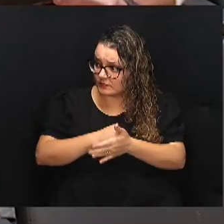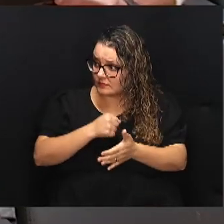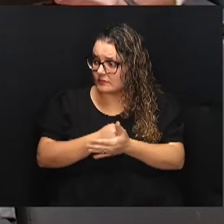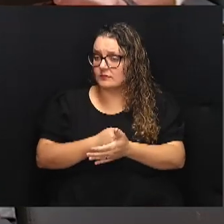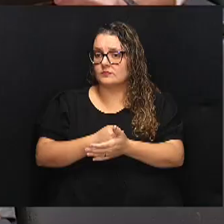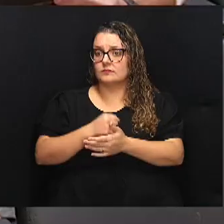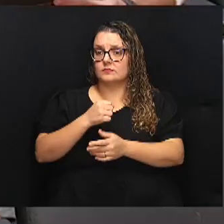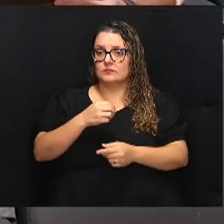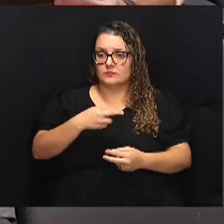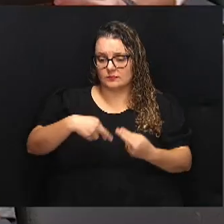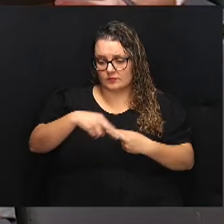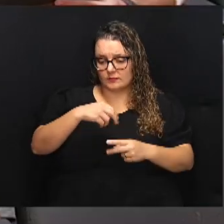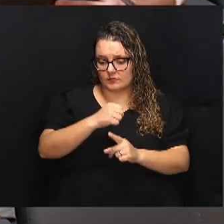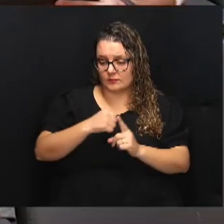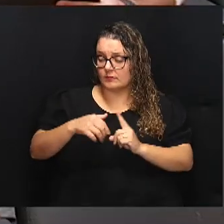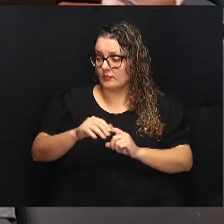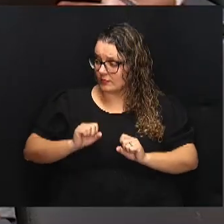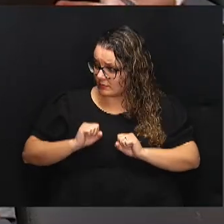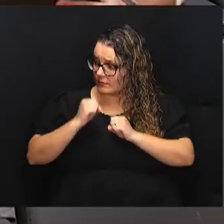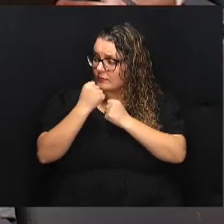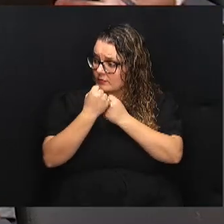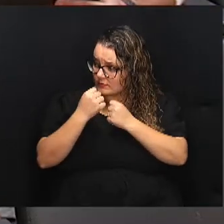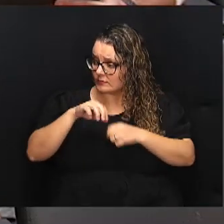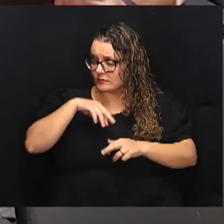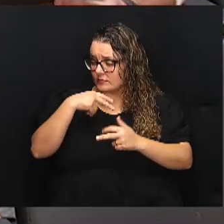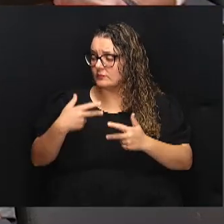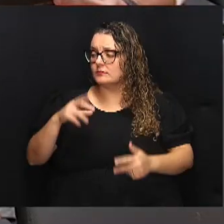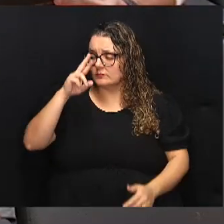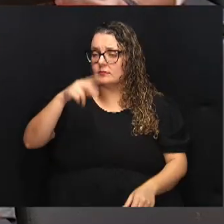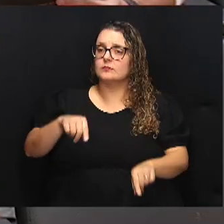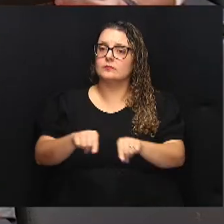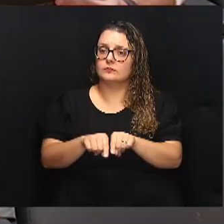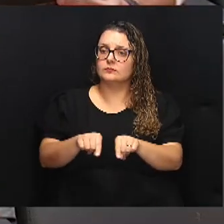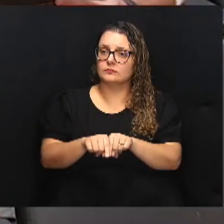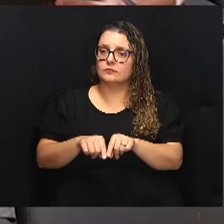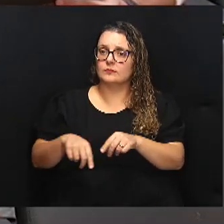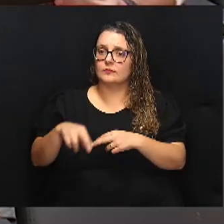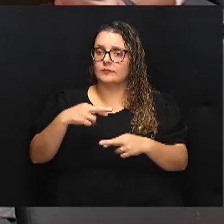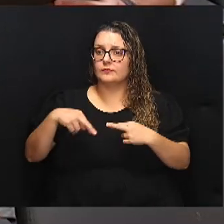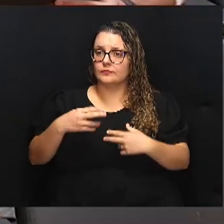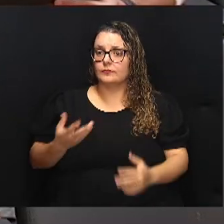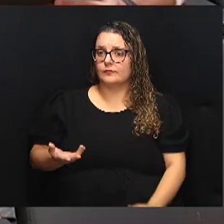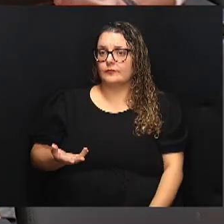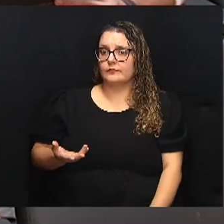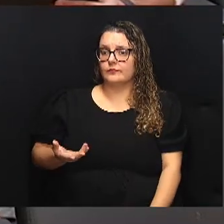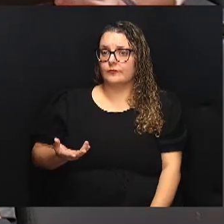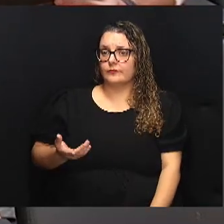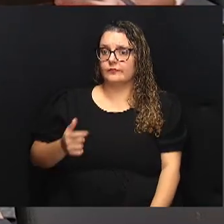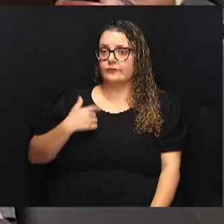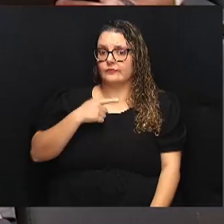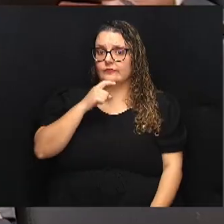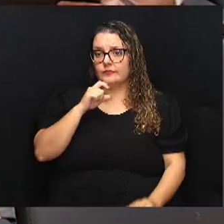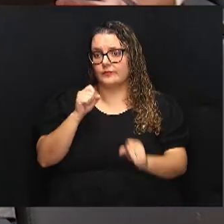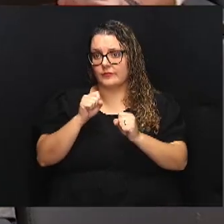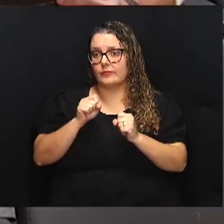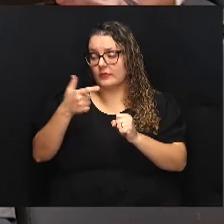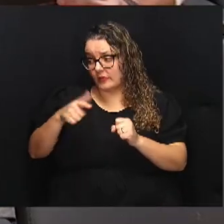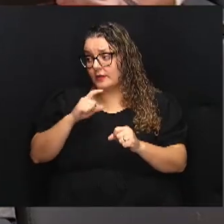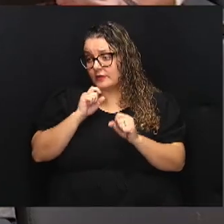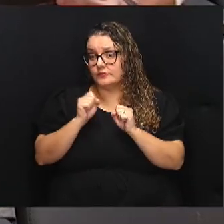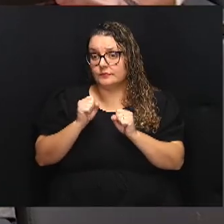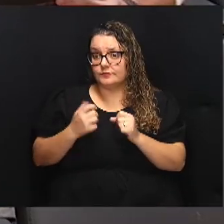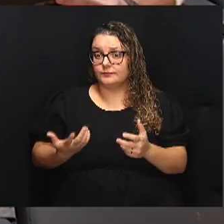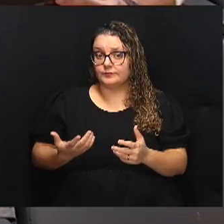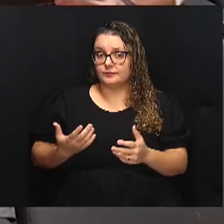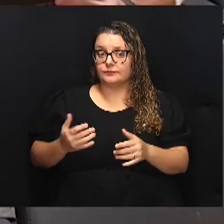sociais e também muito da proteção animal, O senhor também tem a questão do... A gente estava no frio, tá no frio ainda, na questão